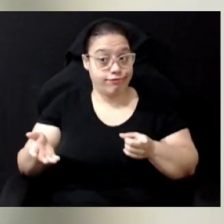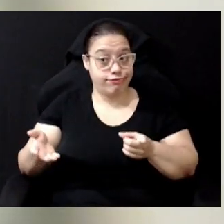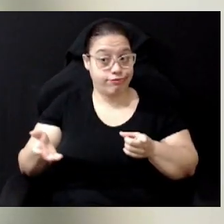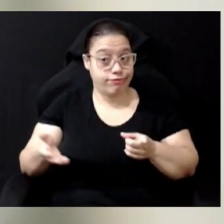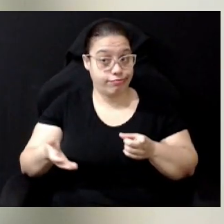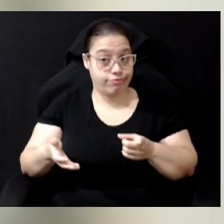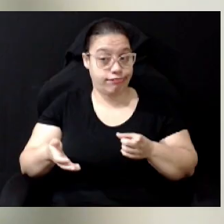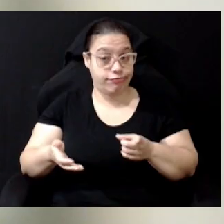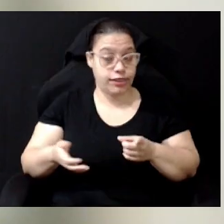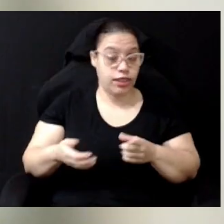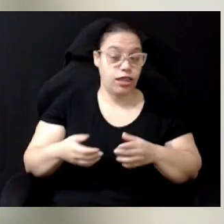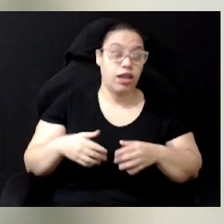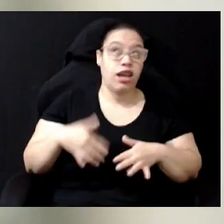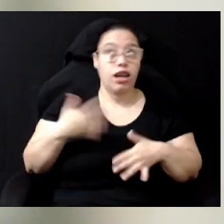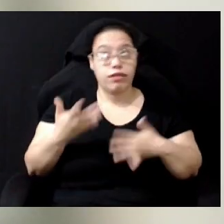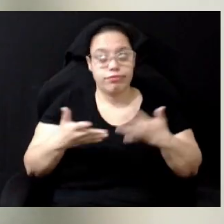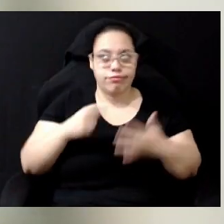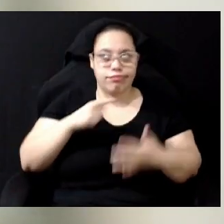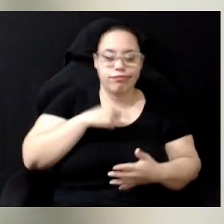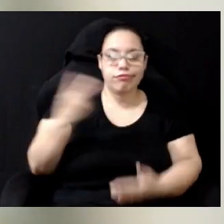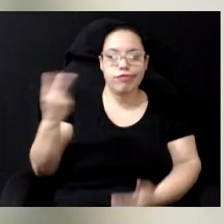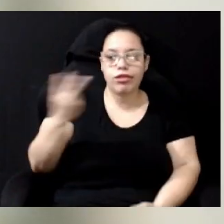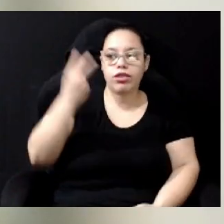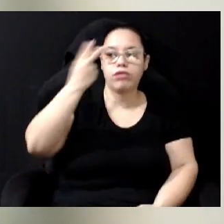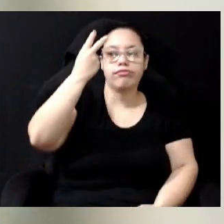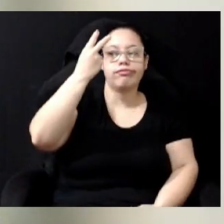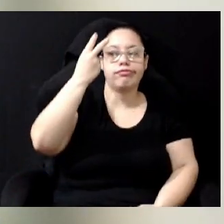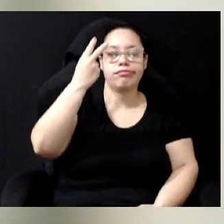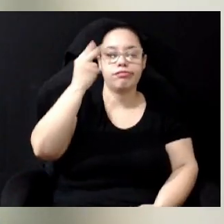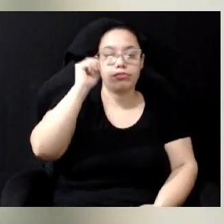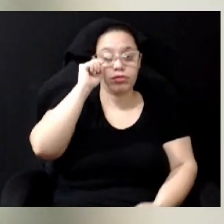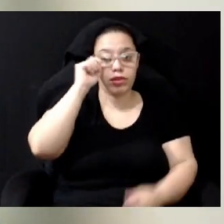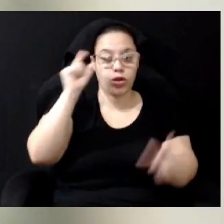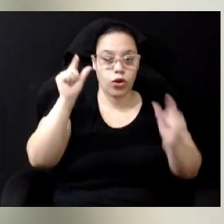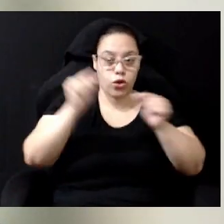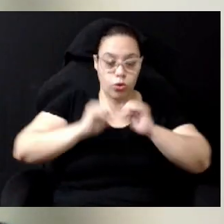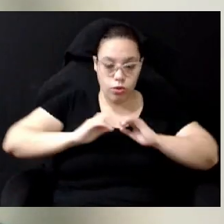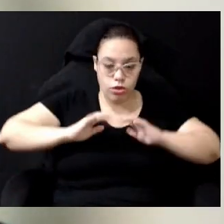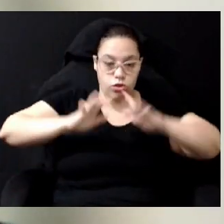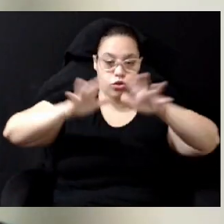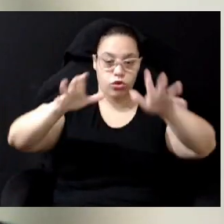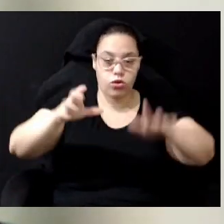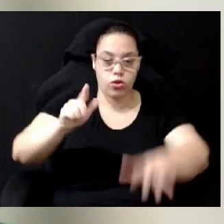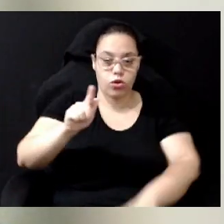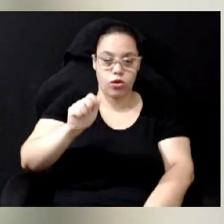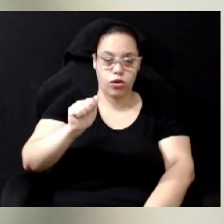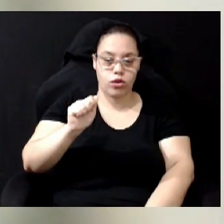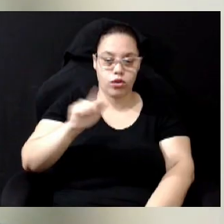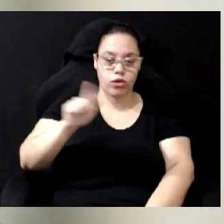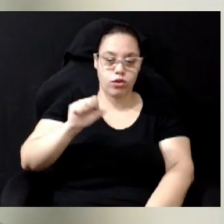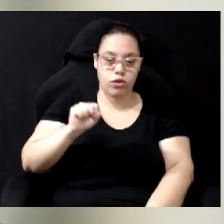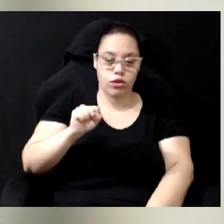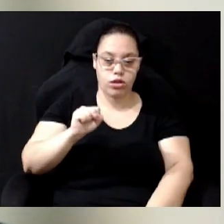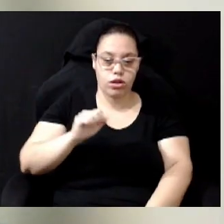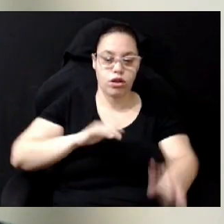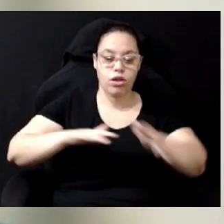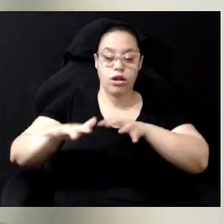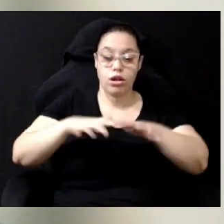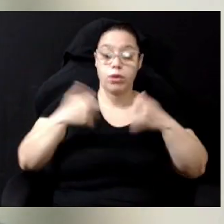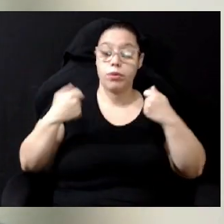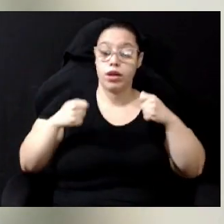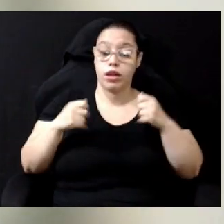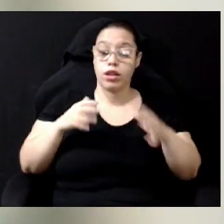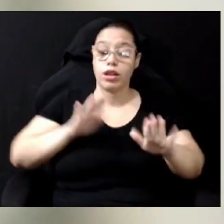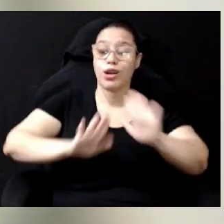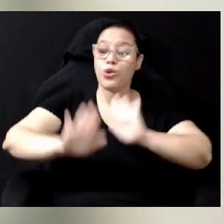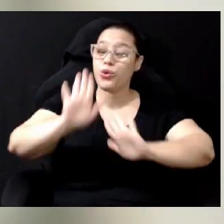Implica numa questão mercadológica, porque se valoriza a questão da redução de emissões, já que é um momento, né, que isso